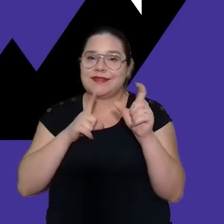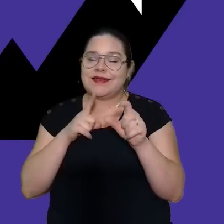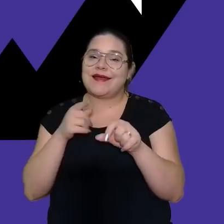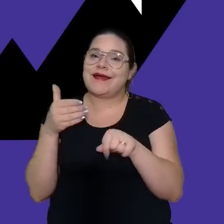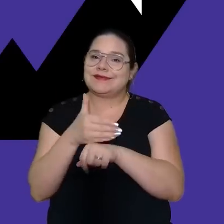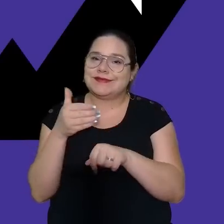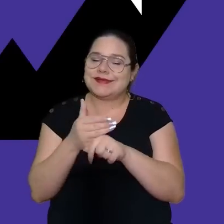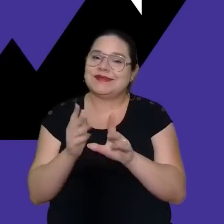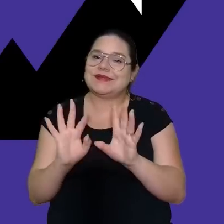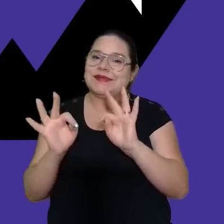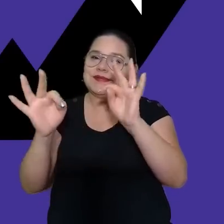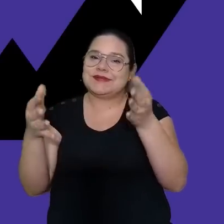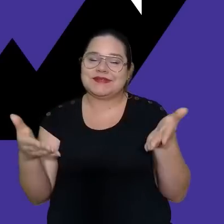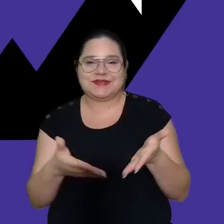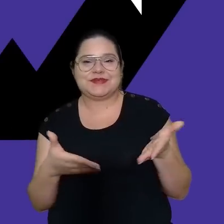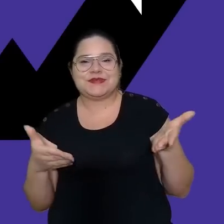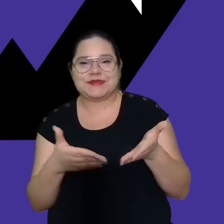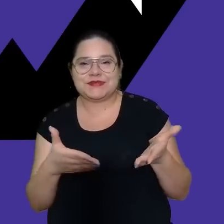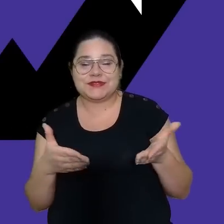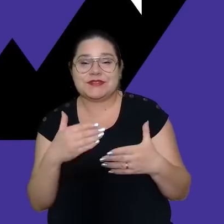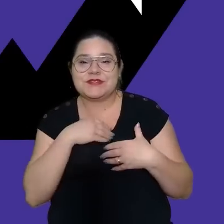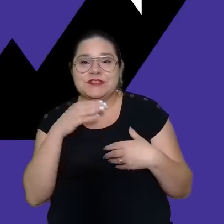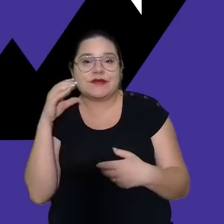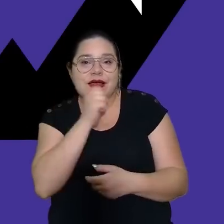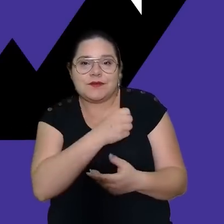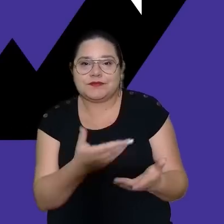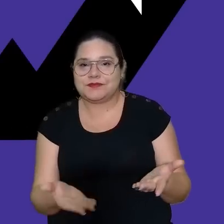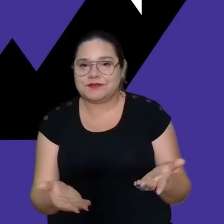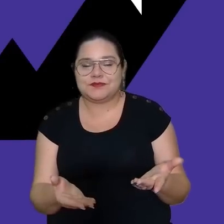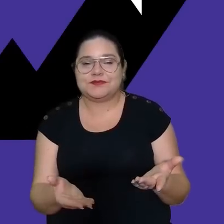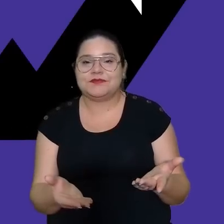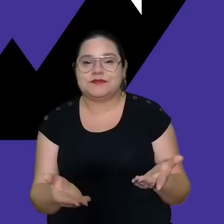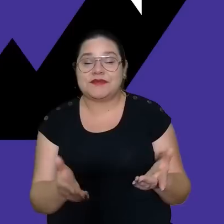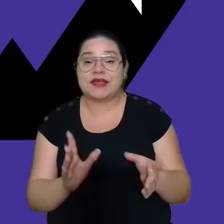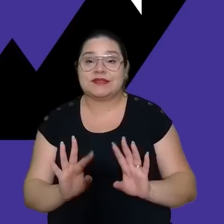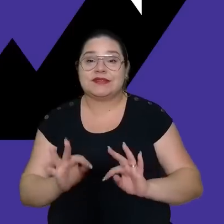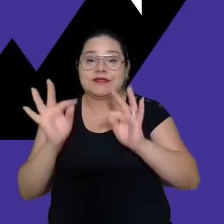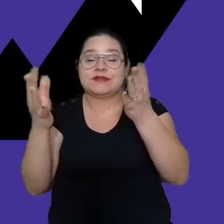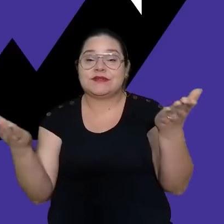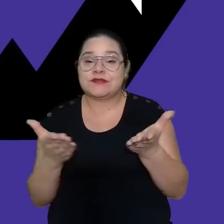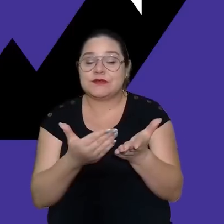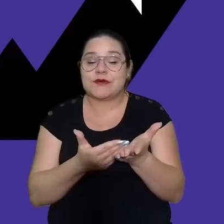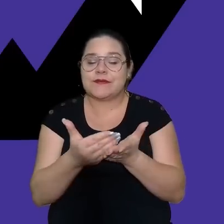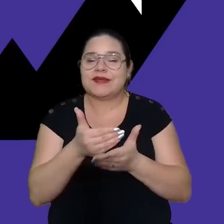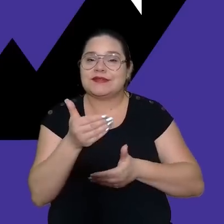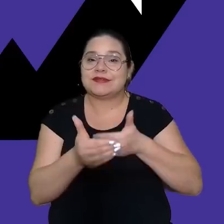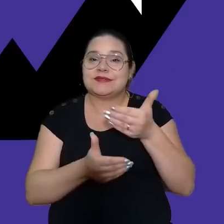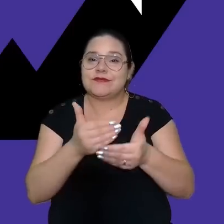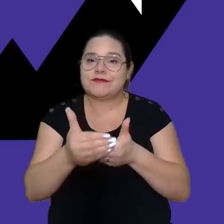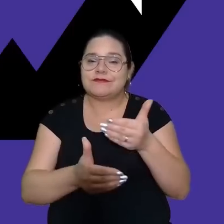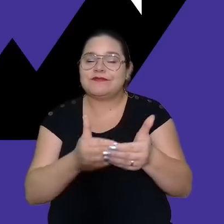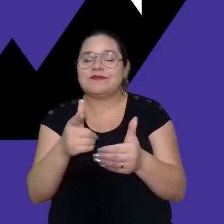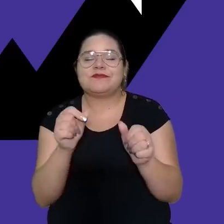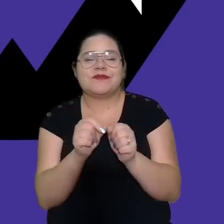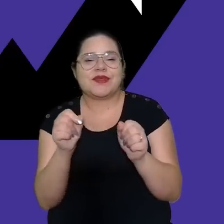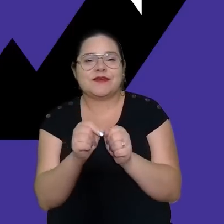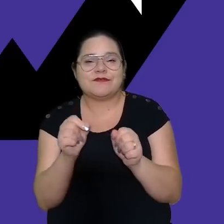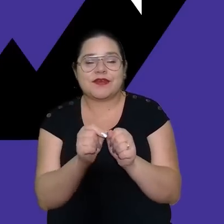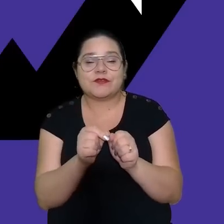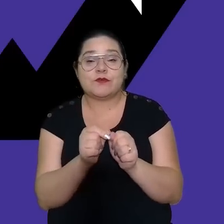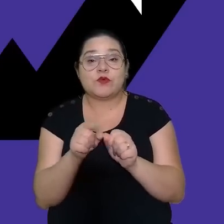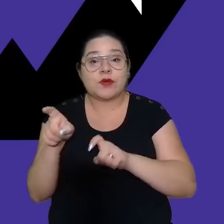tecnologias hoje de forma muito rápida. As tecnologias começam a ser desenvolvidas e são trazidas para o campo numa